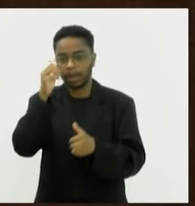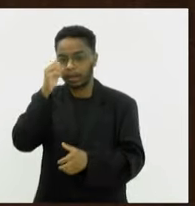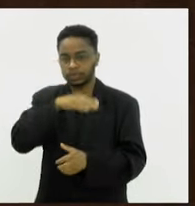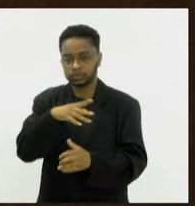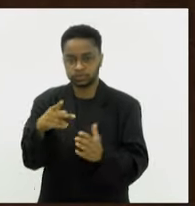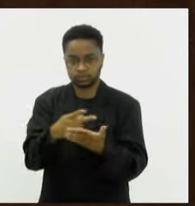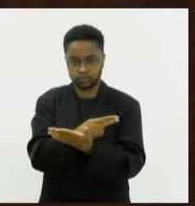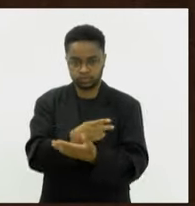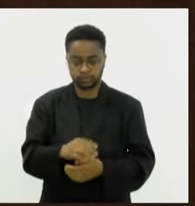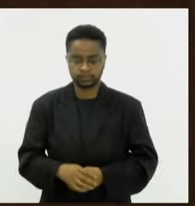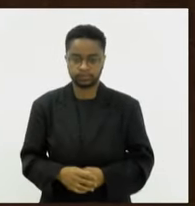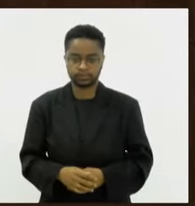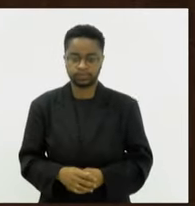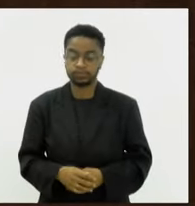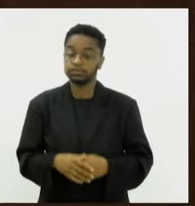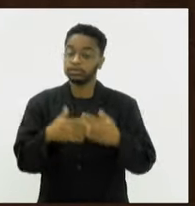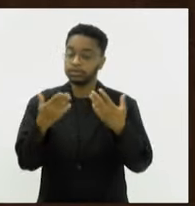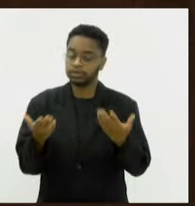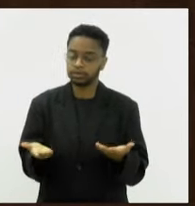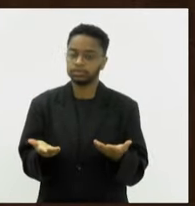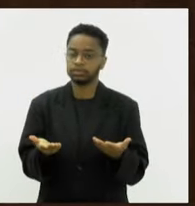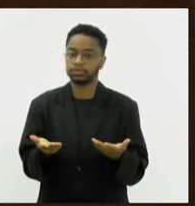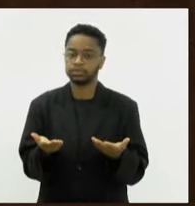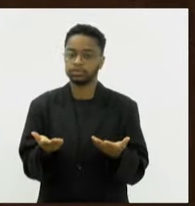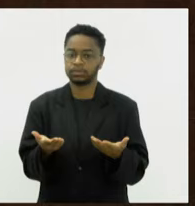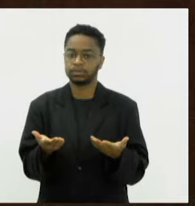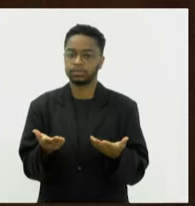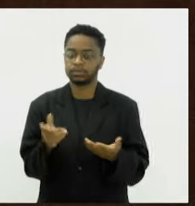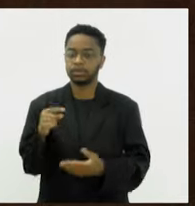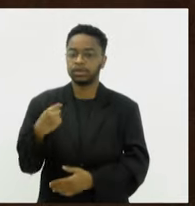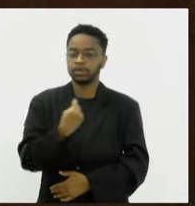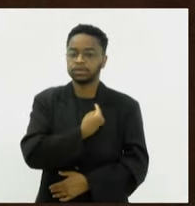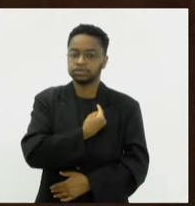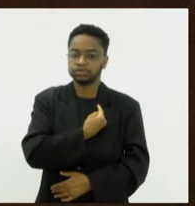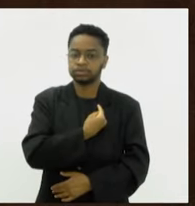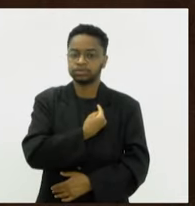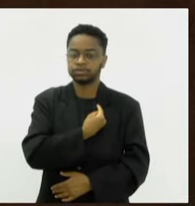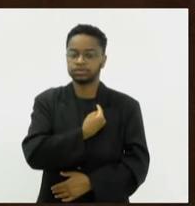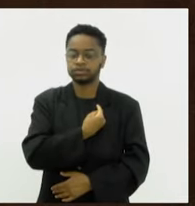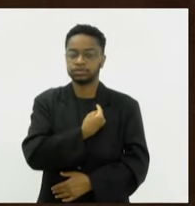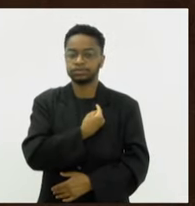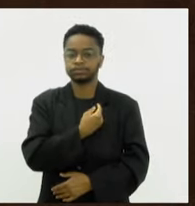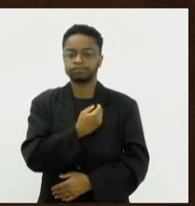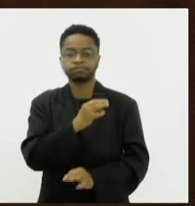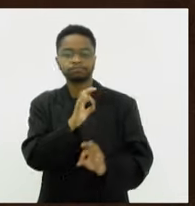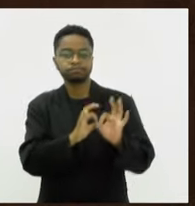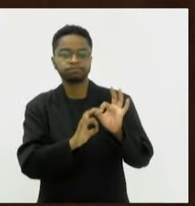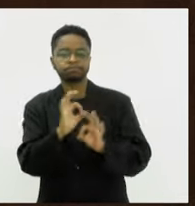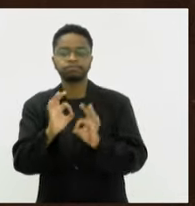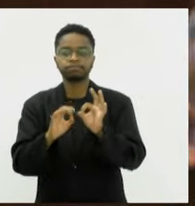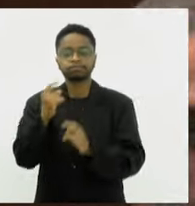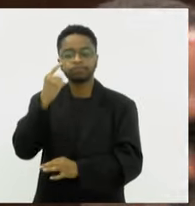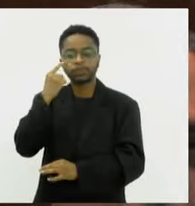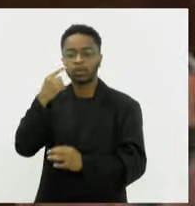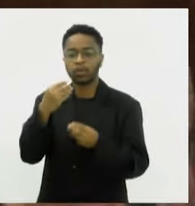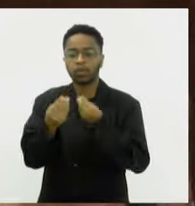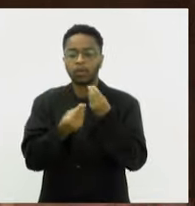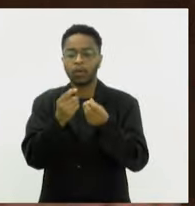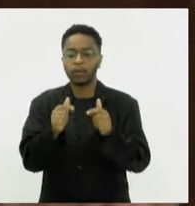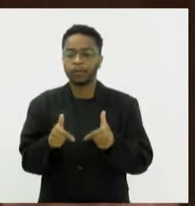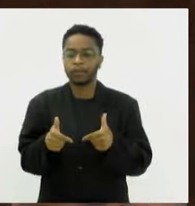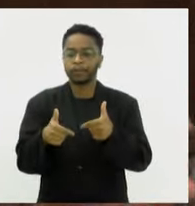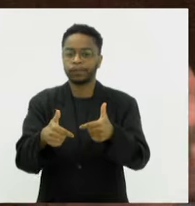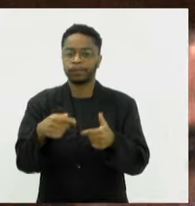colocada. Então, nesse sentido, senhora presidenta, a gente tem consolidado o pensamento do quanto que a atuação